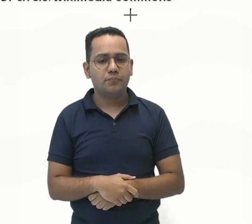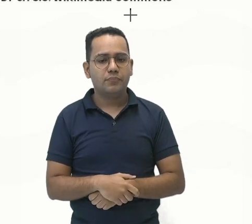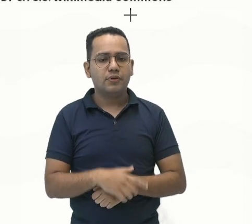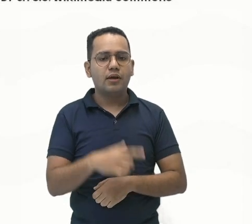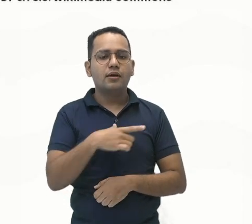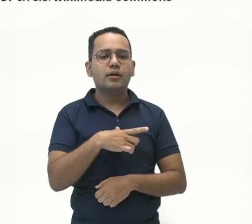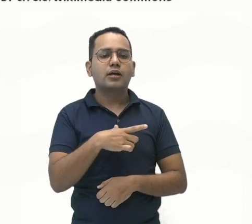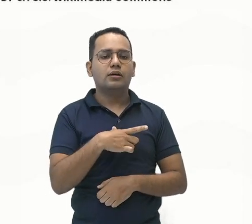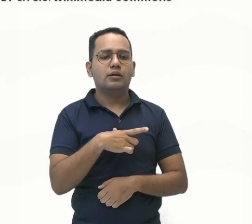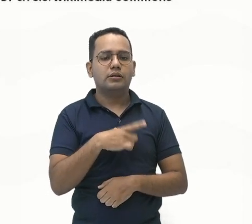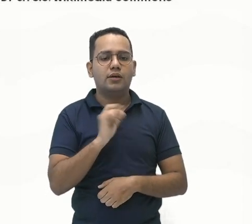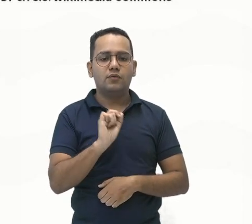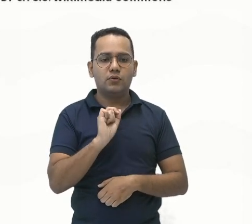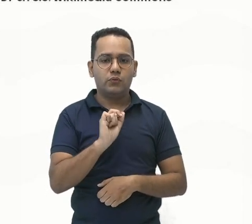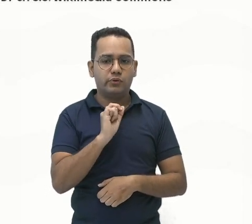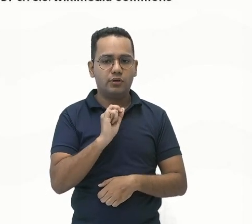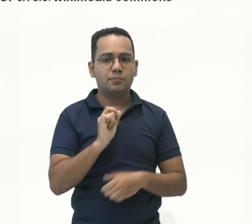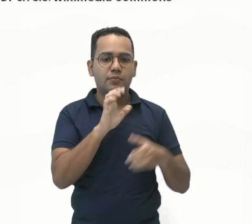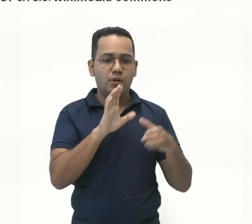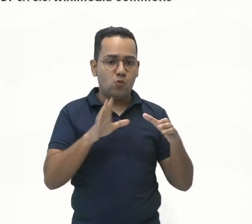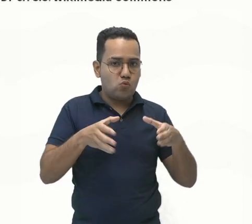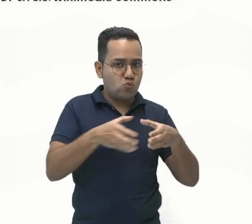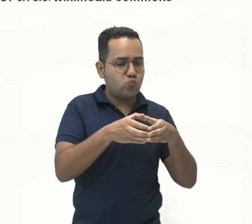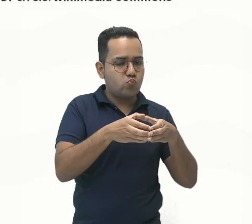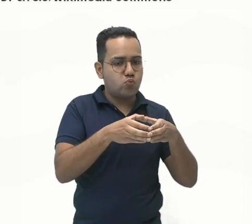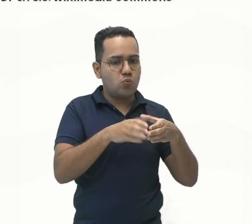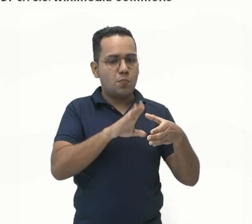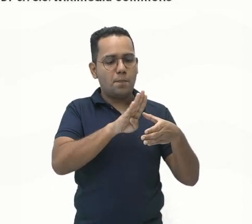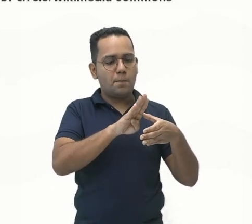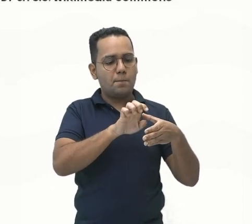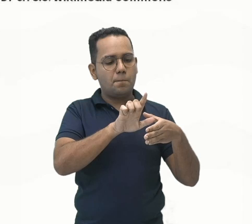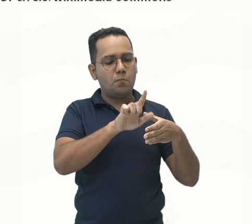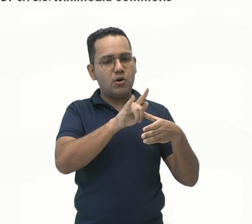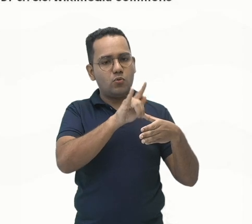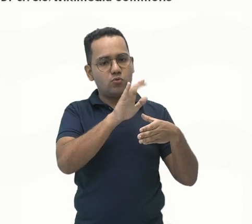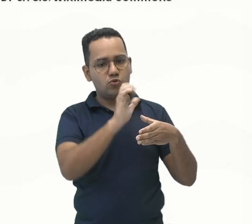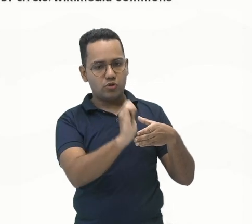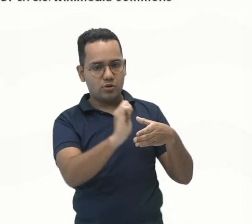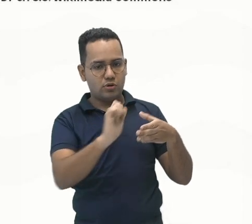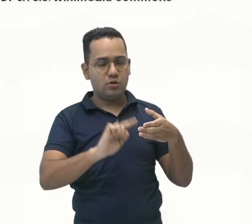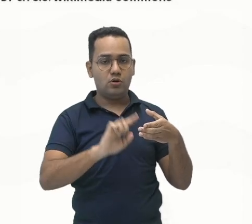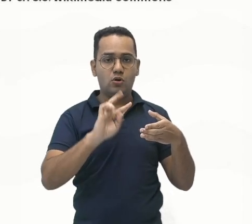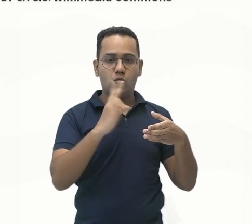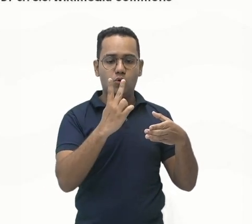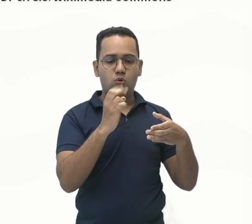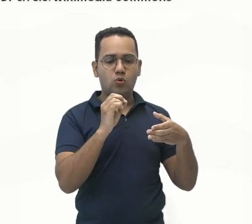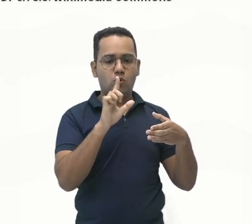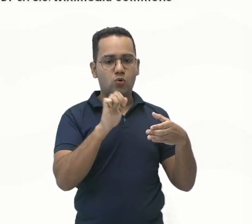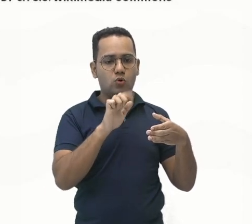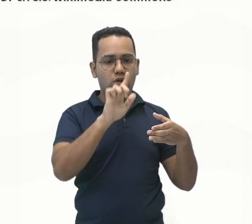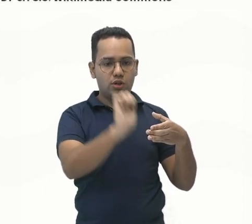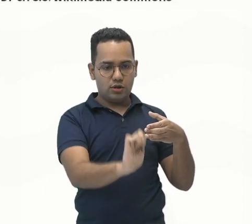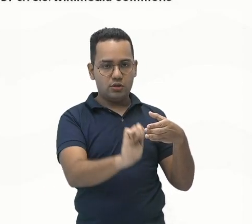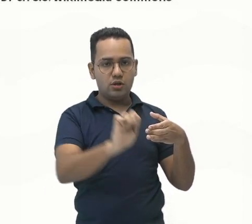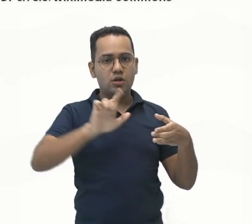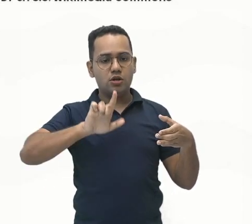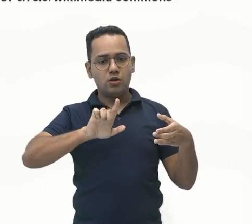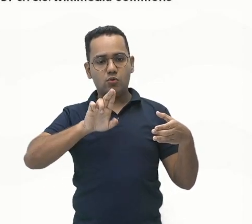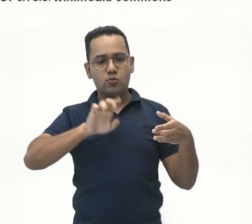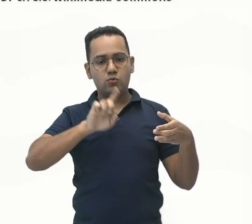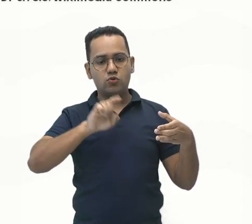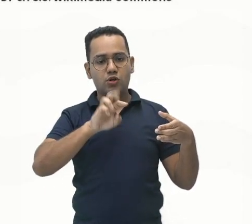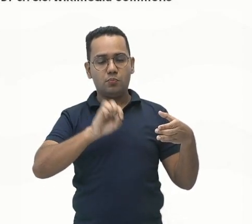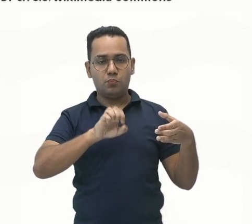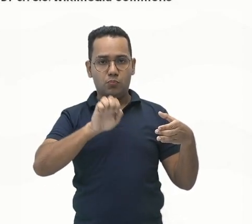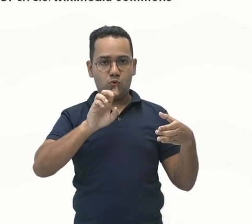na Europa, e foi ali a integração entre a Bélgica, Luxemburgo e os Países Baixos, né, que antigamente a